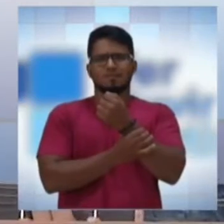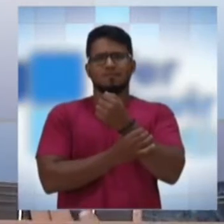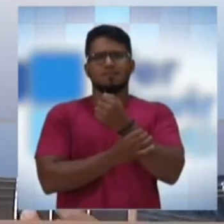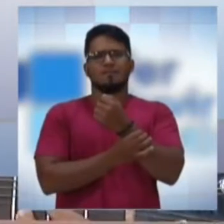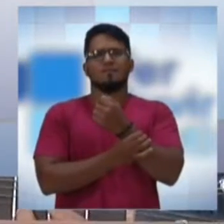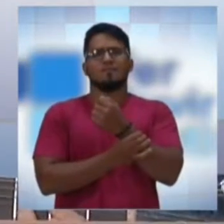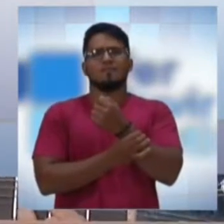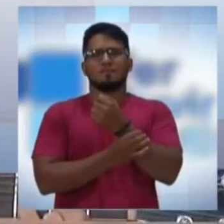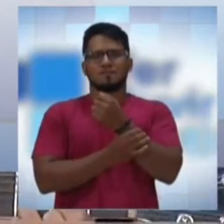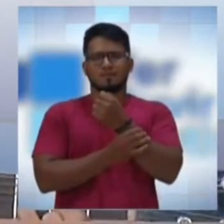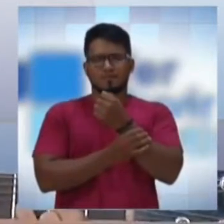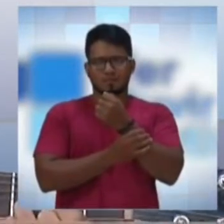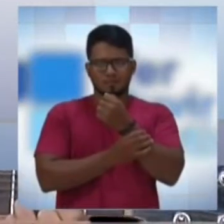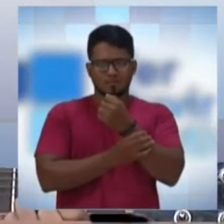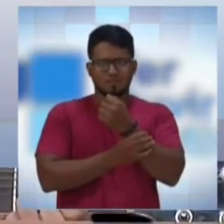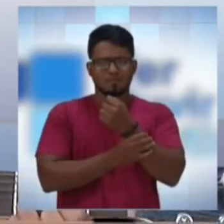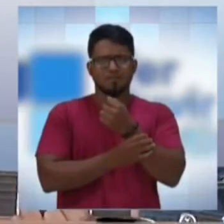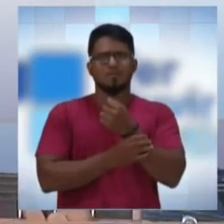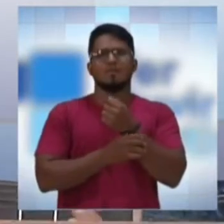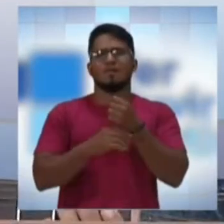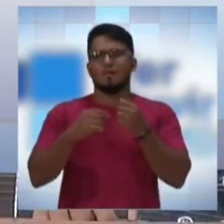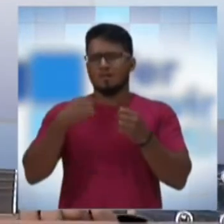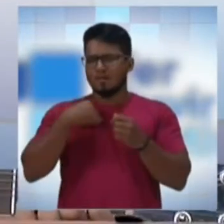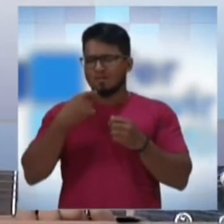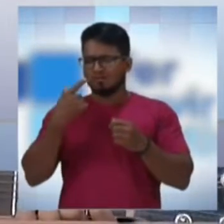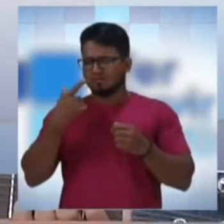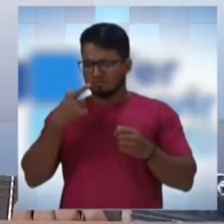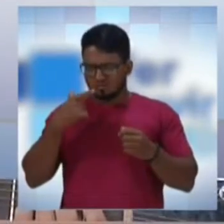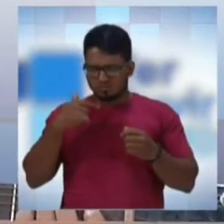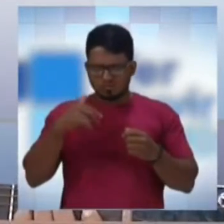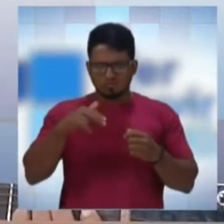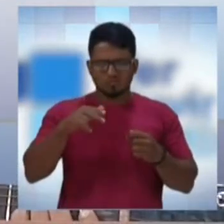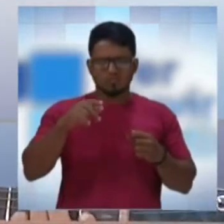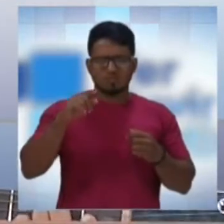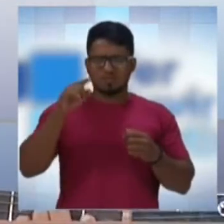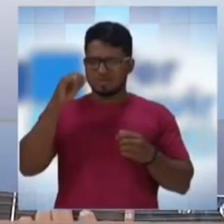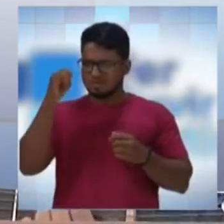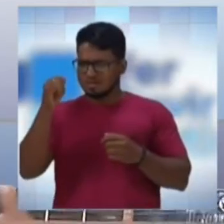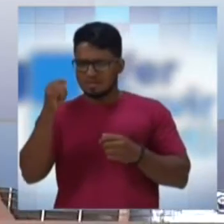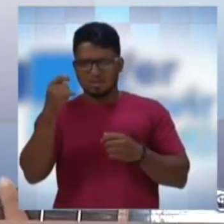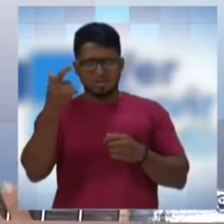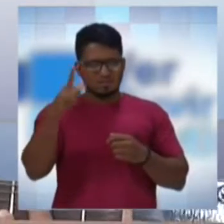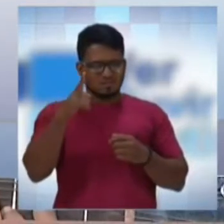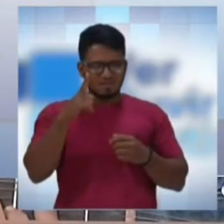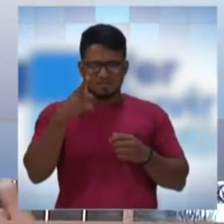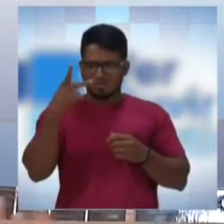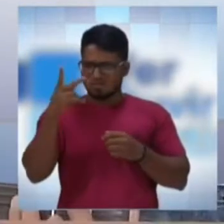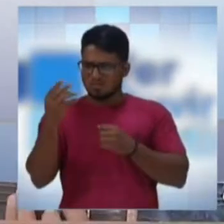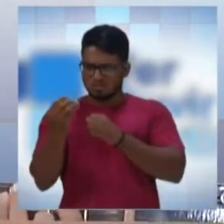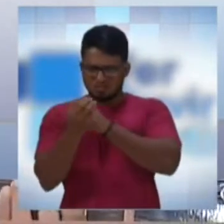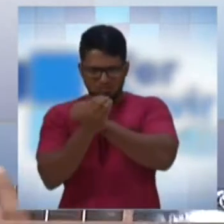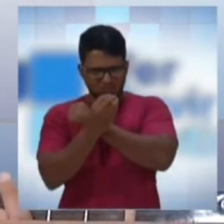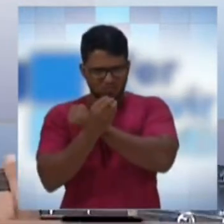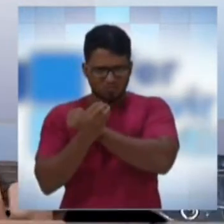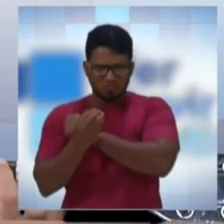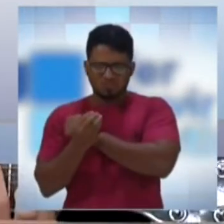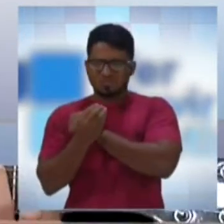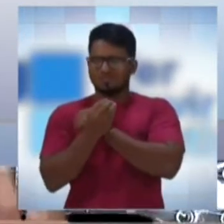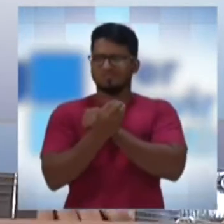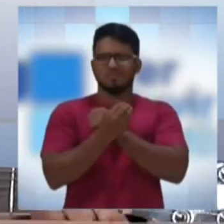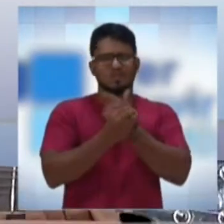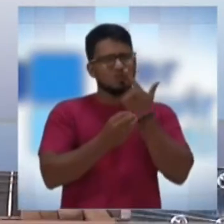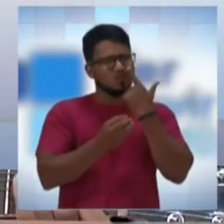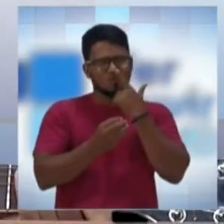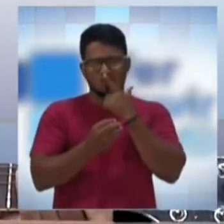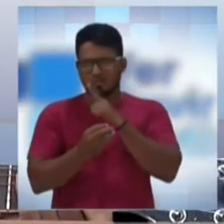pois não me atrevo um passo só sem teu amparo,